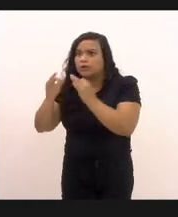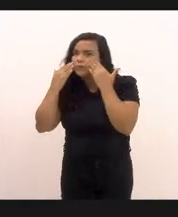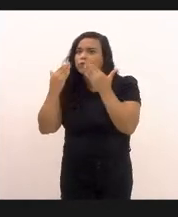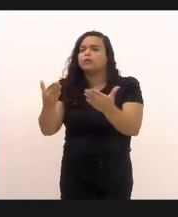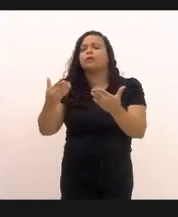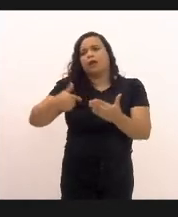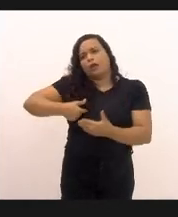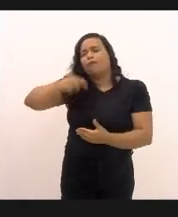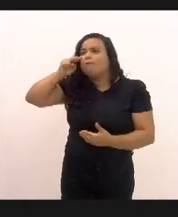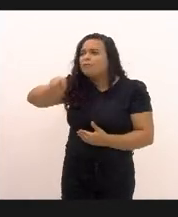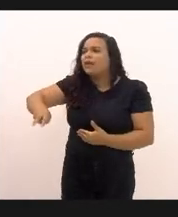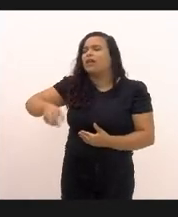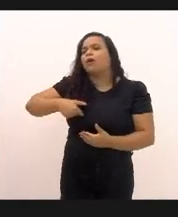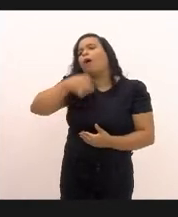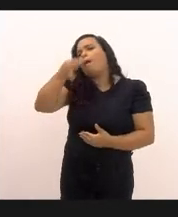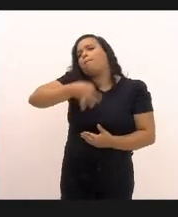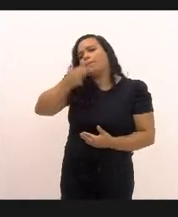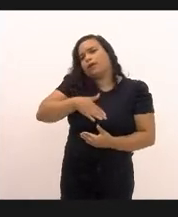meu entender,